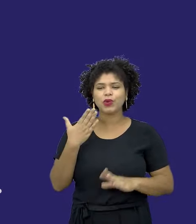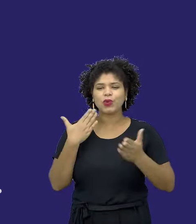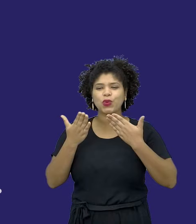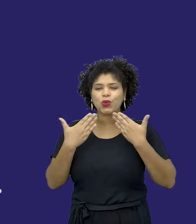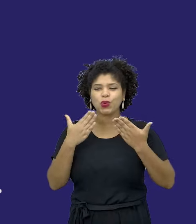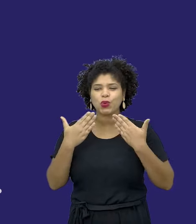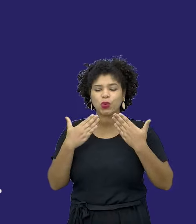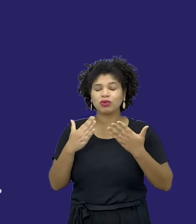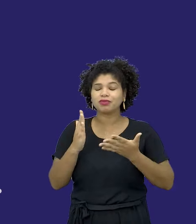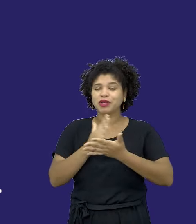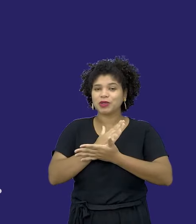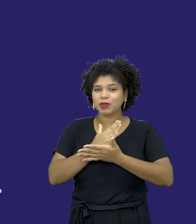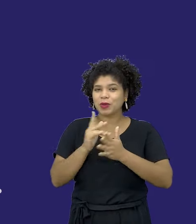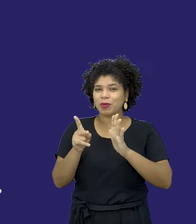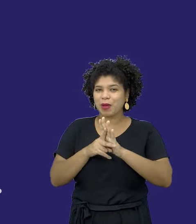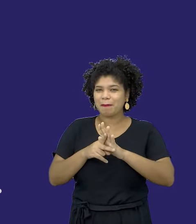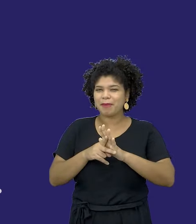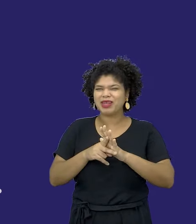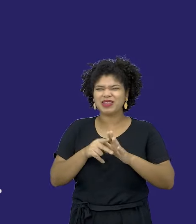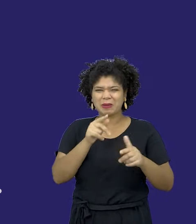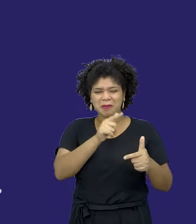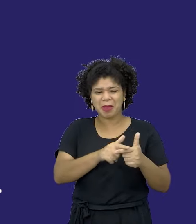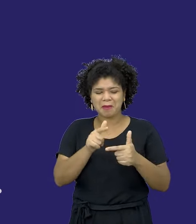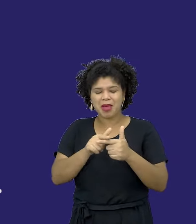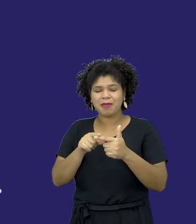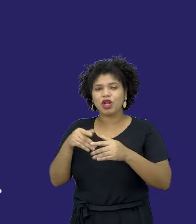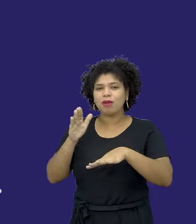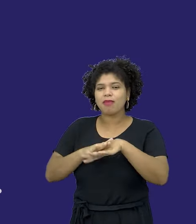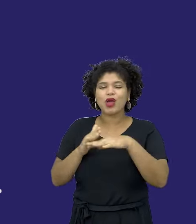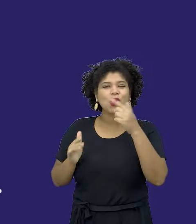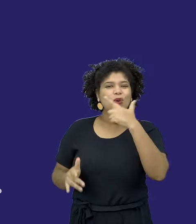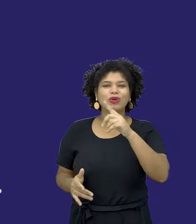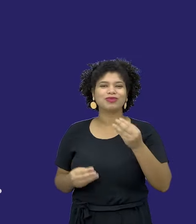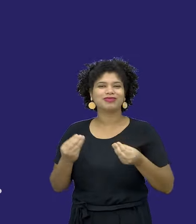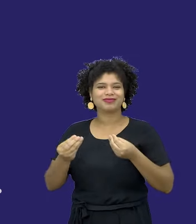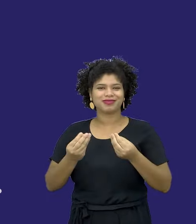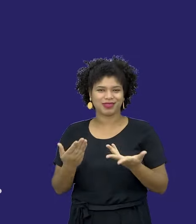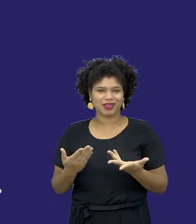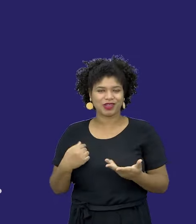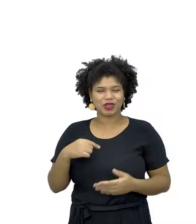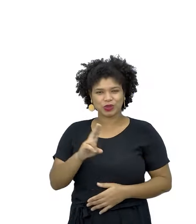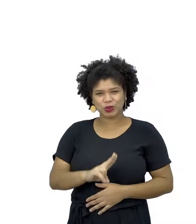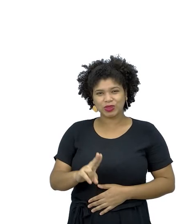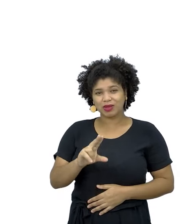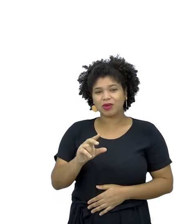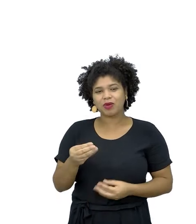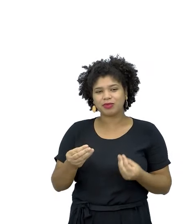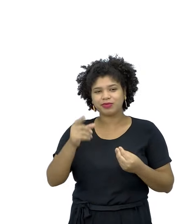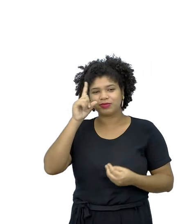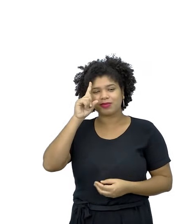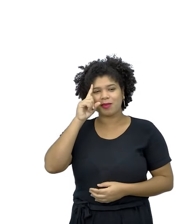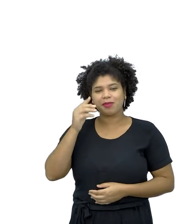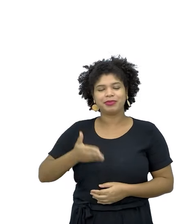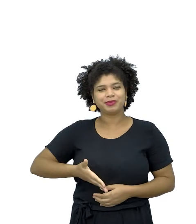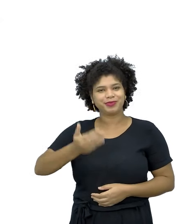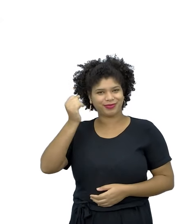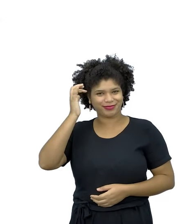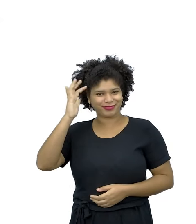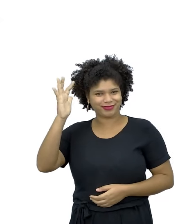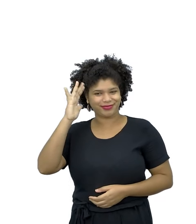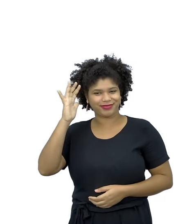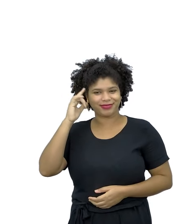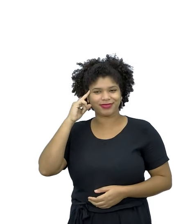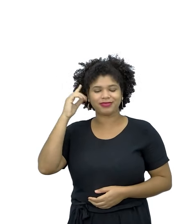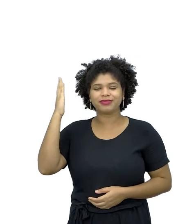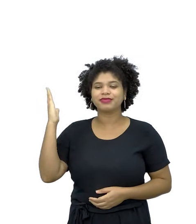de problemas na prática, ou seja, como que nós fazemos isso? Aonde nós utilizamos, né? Então, para a gente pensar, a gente vai dar